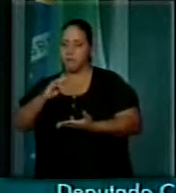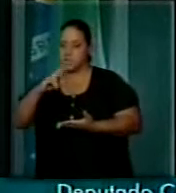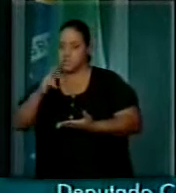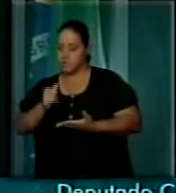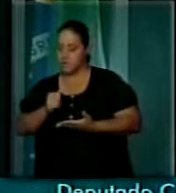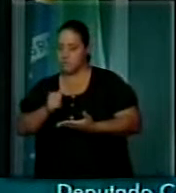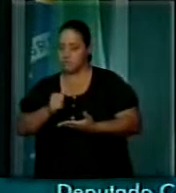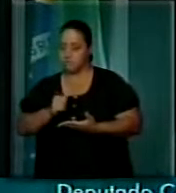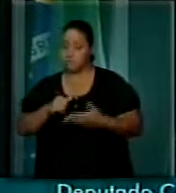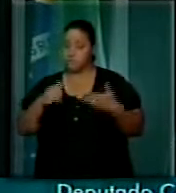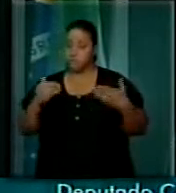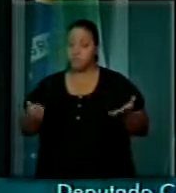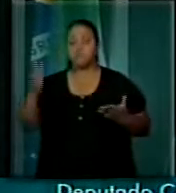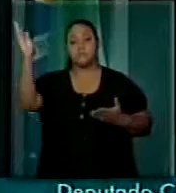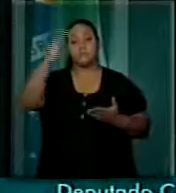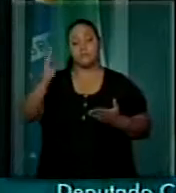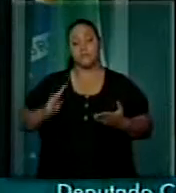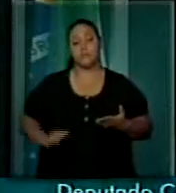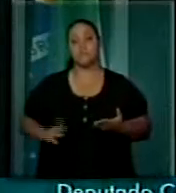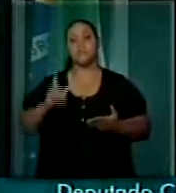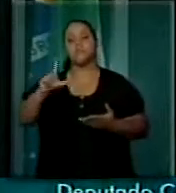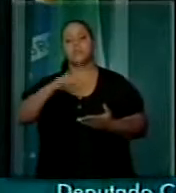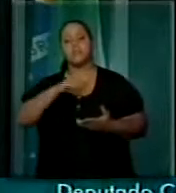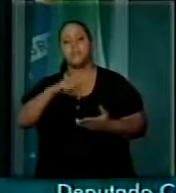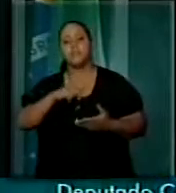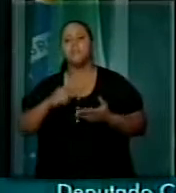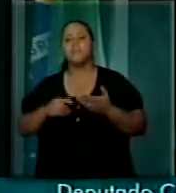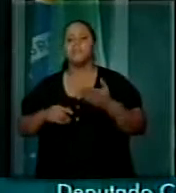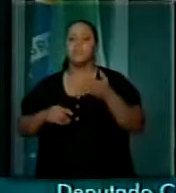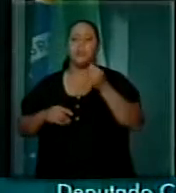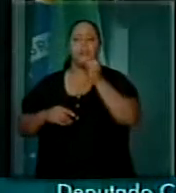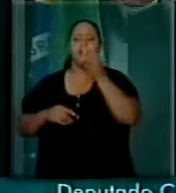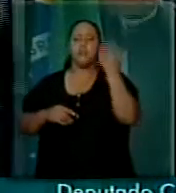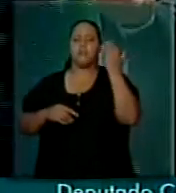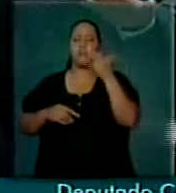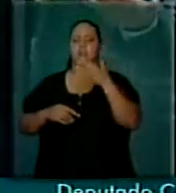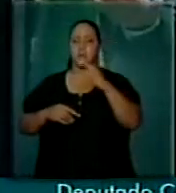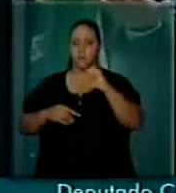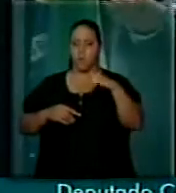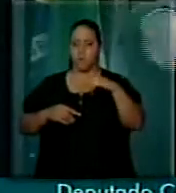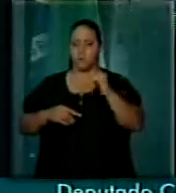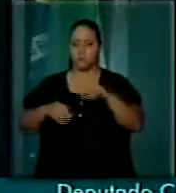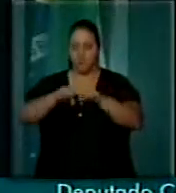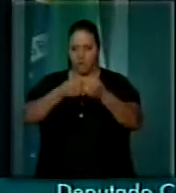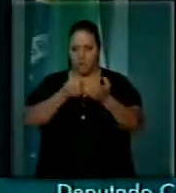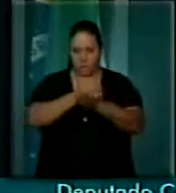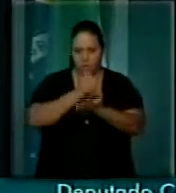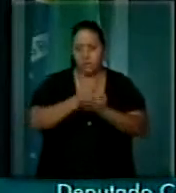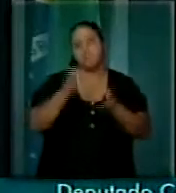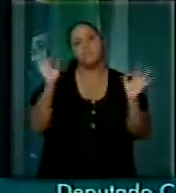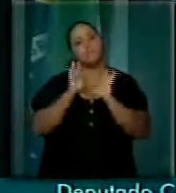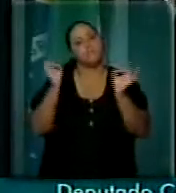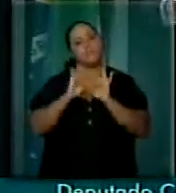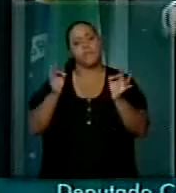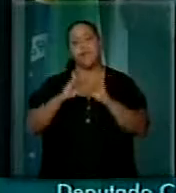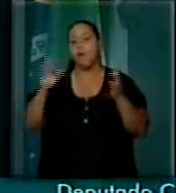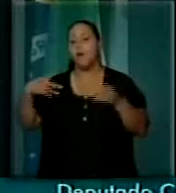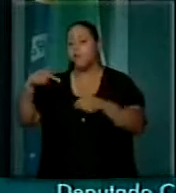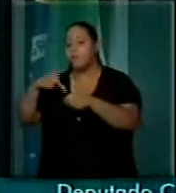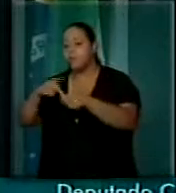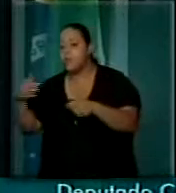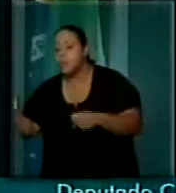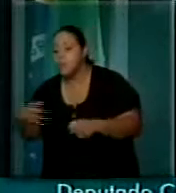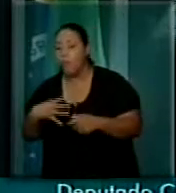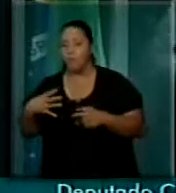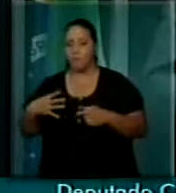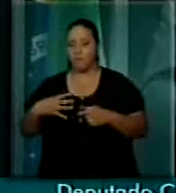naqueles que já teve concessão, vai continuar, não tem rompimento de contrato. É para o petróleo novo, é para o